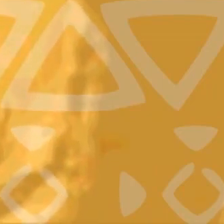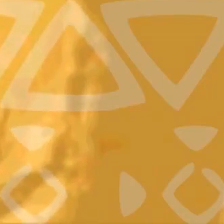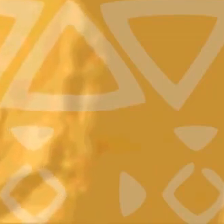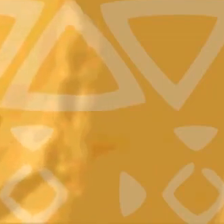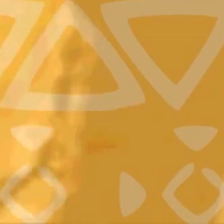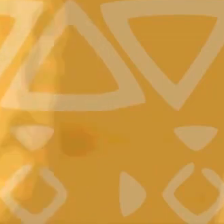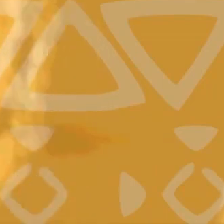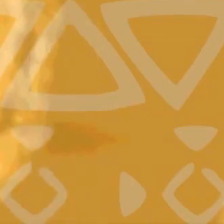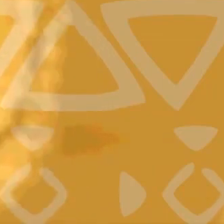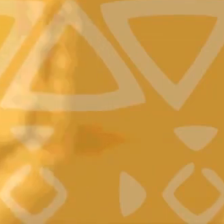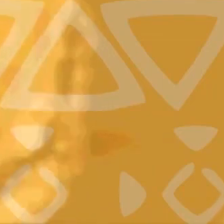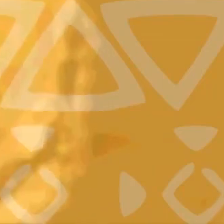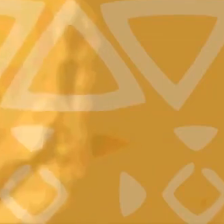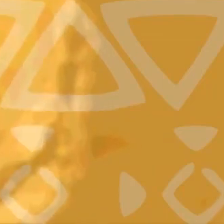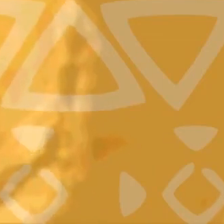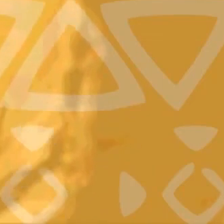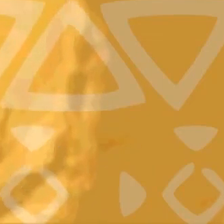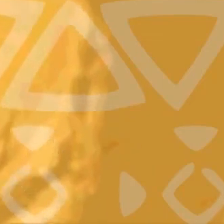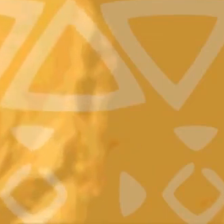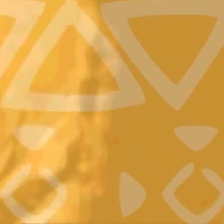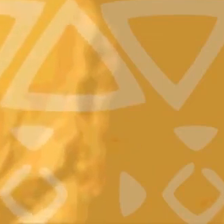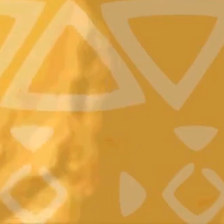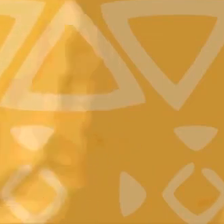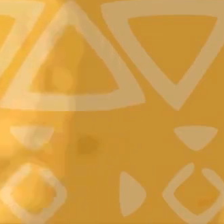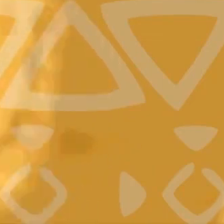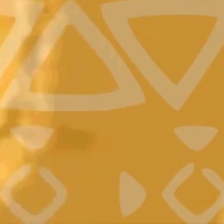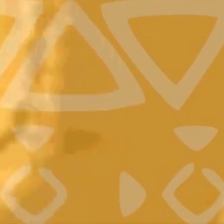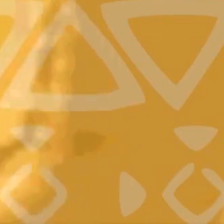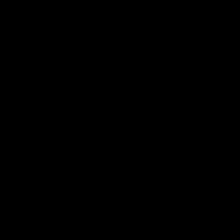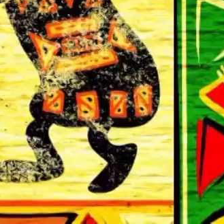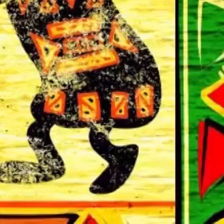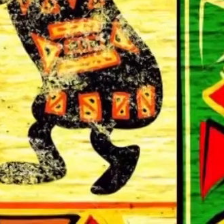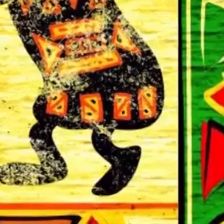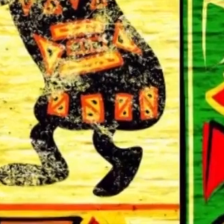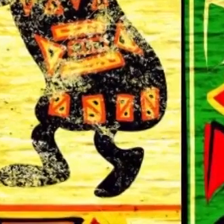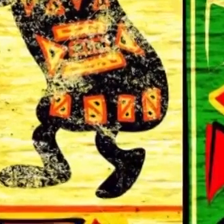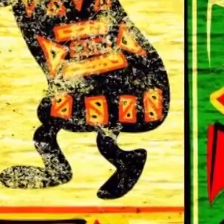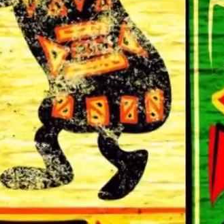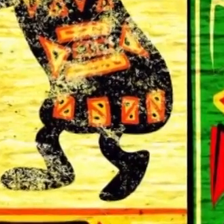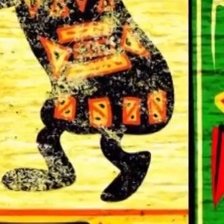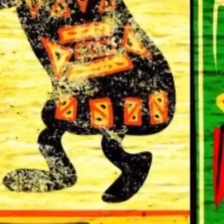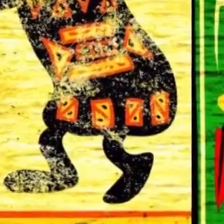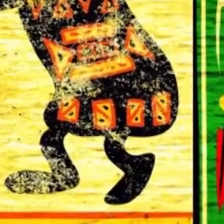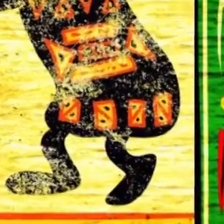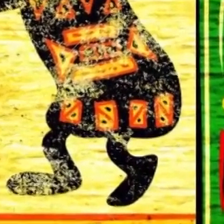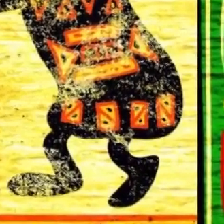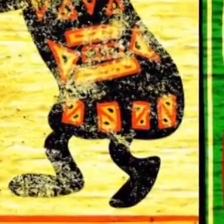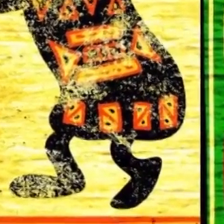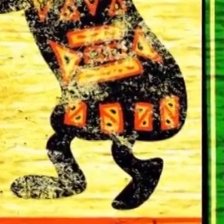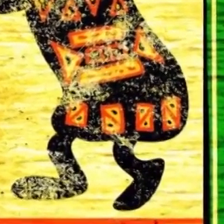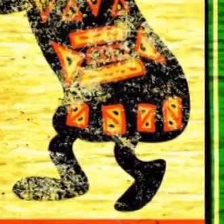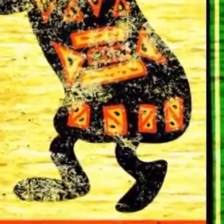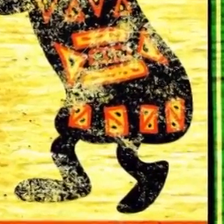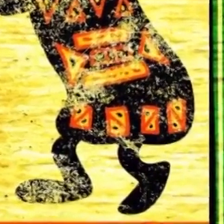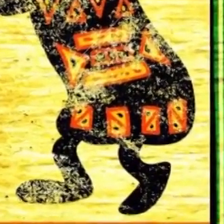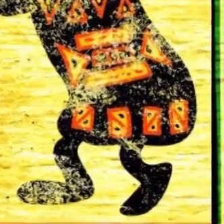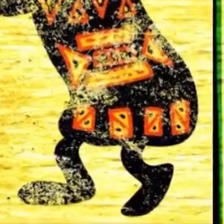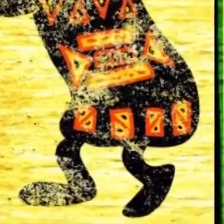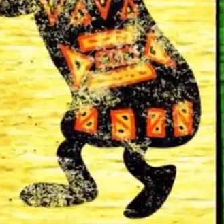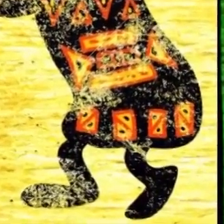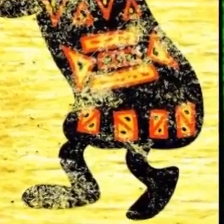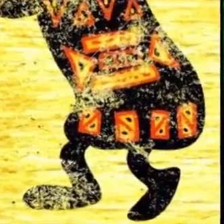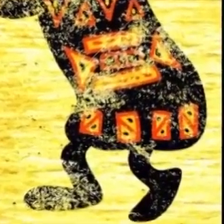tambor de Minas Maranhão. Tem batuque em Porto Alegre,